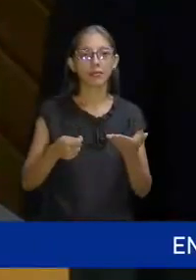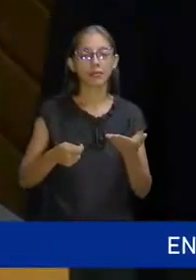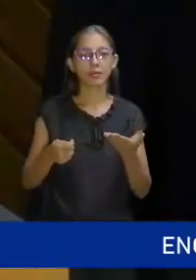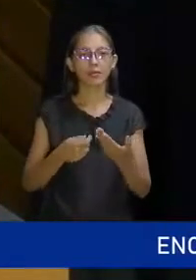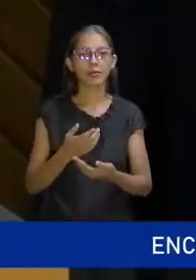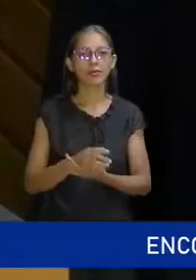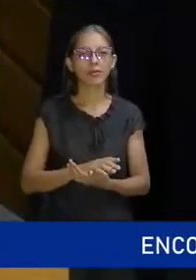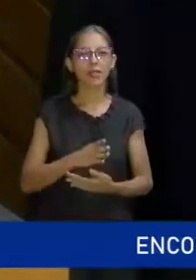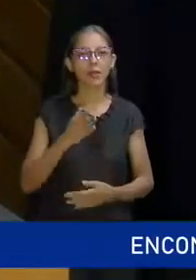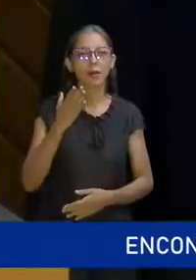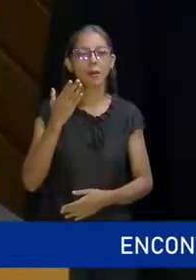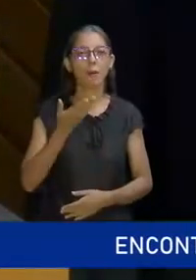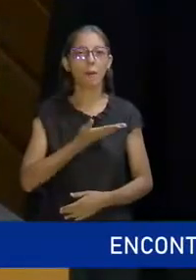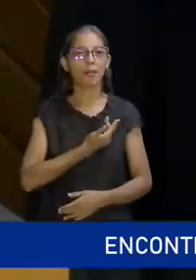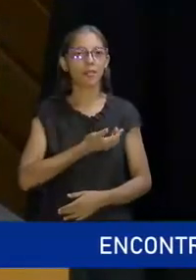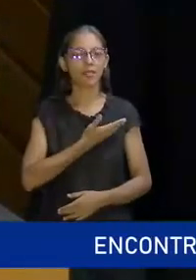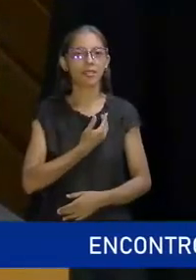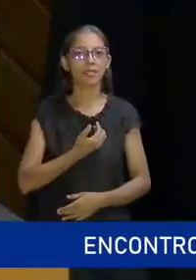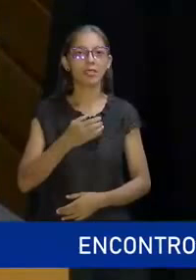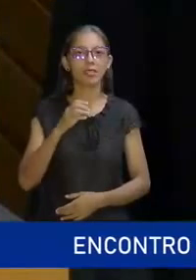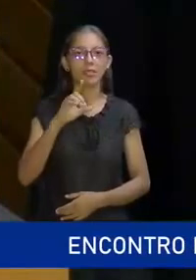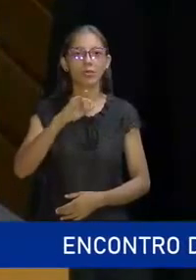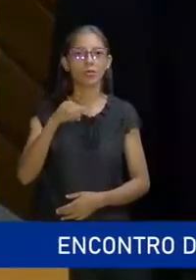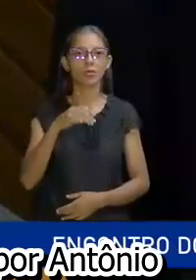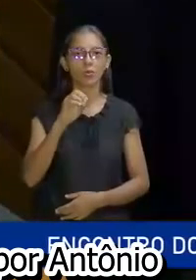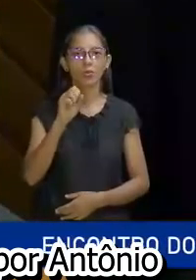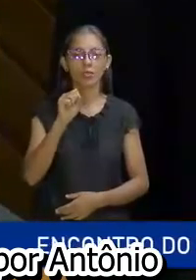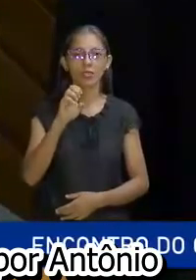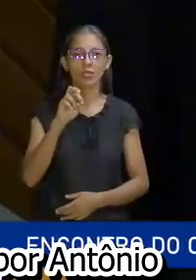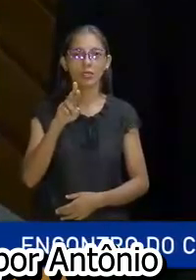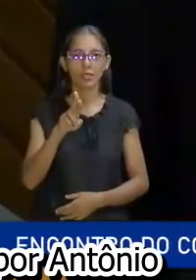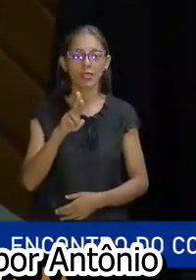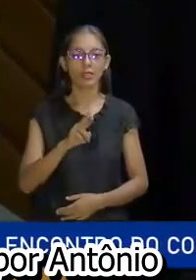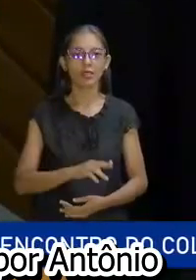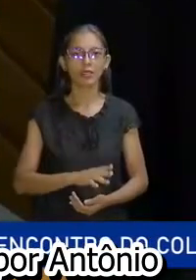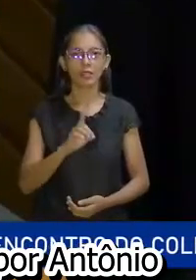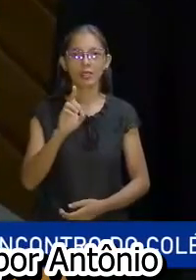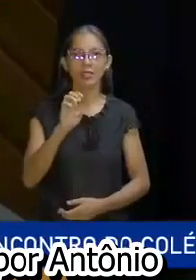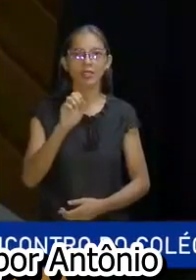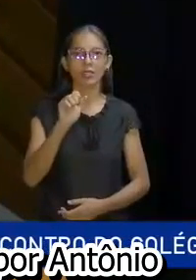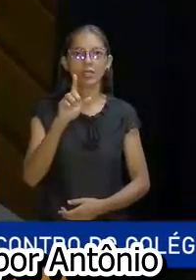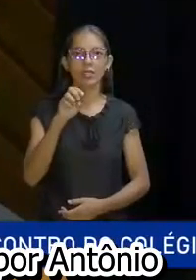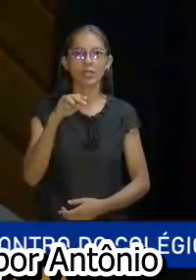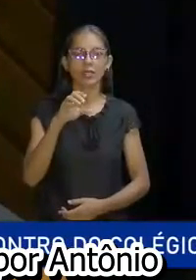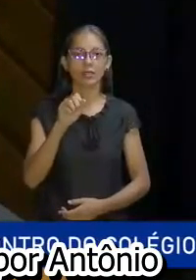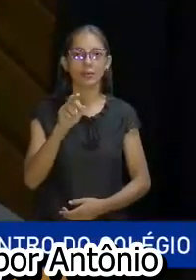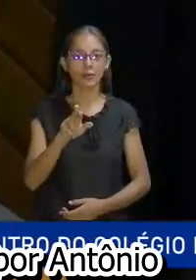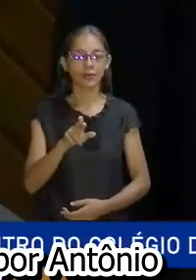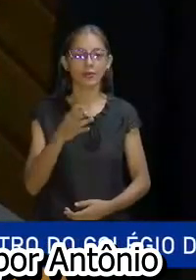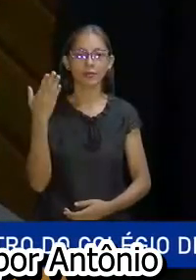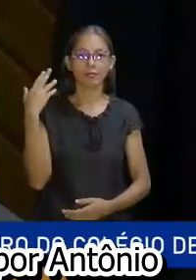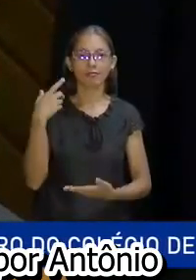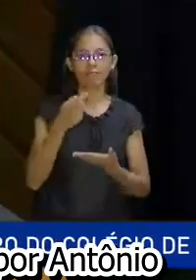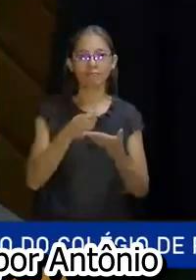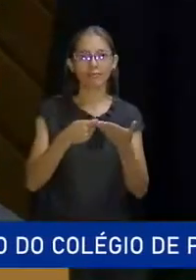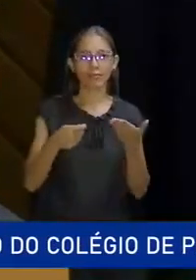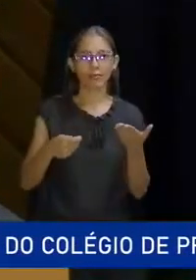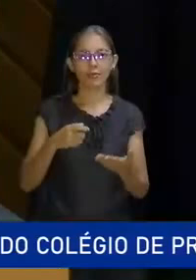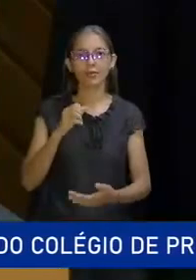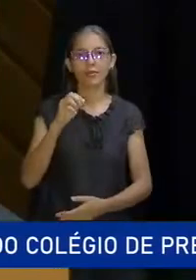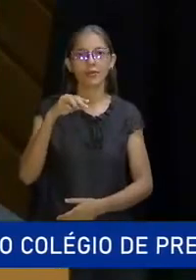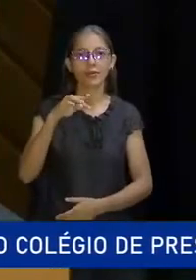Alencar, O Guarani. Seu libreto em italiano, em vez do português nativo de Carlos Gomes, foi escrito por